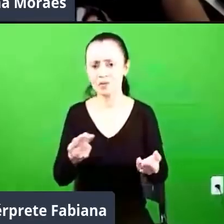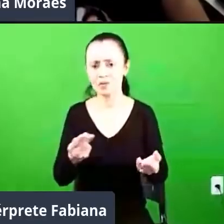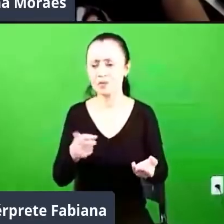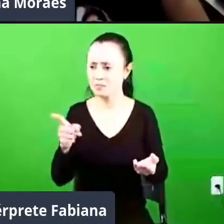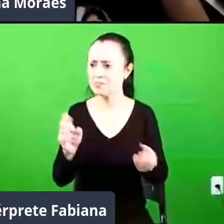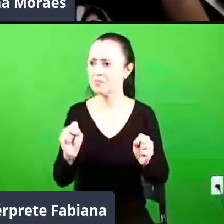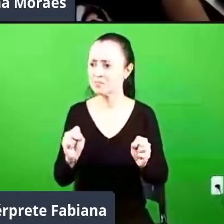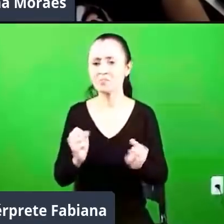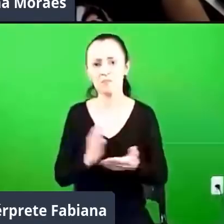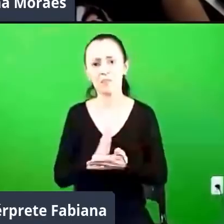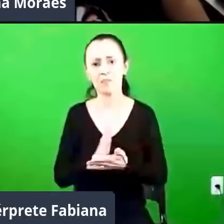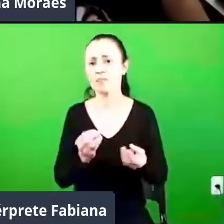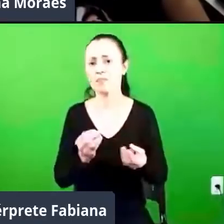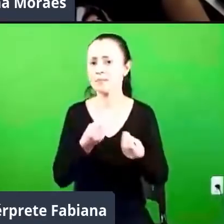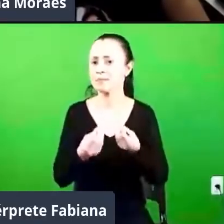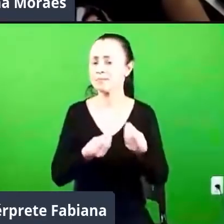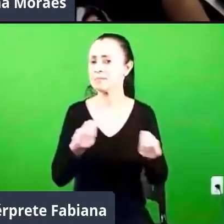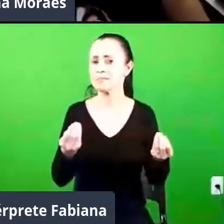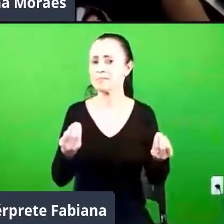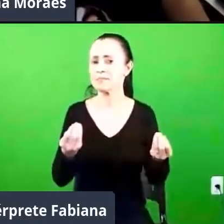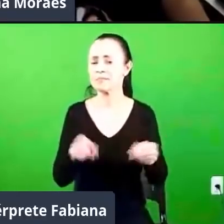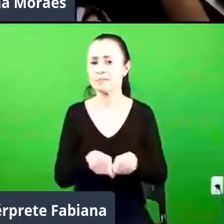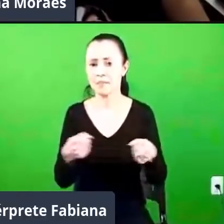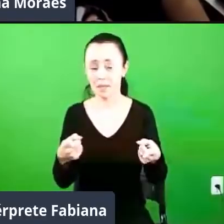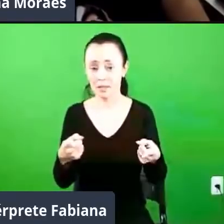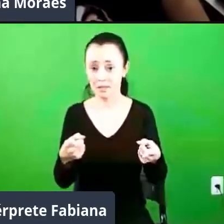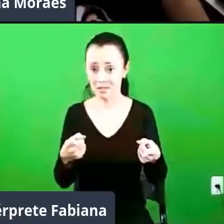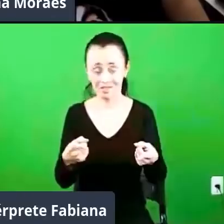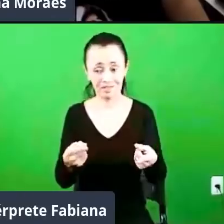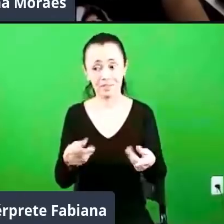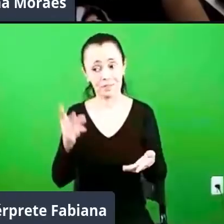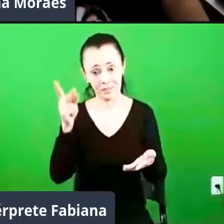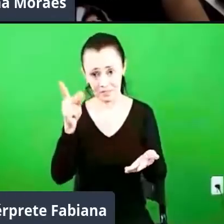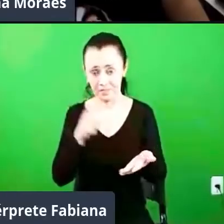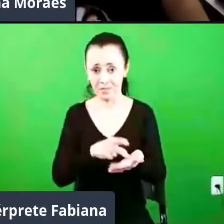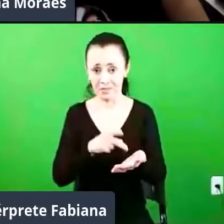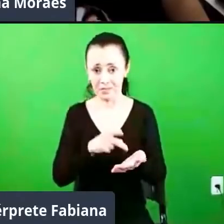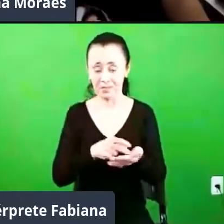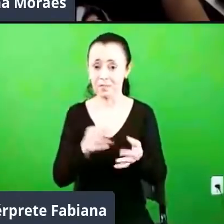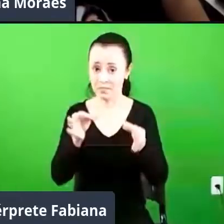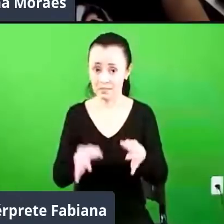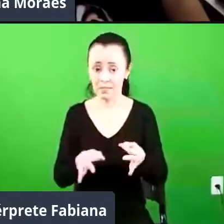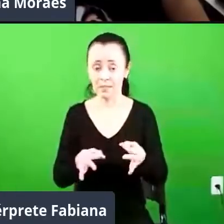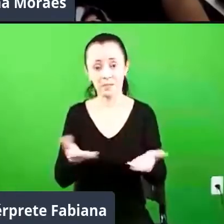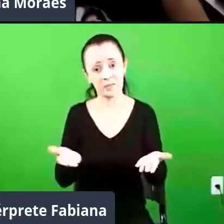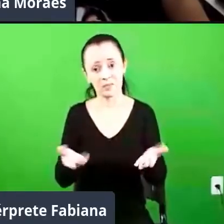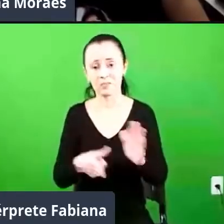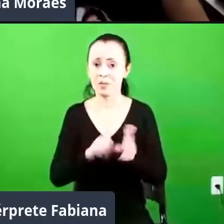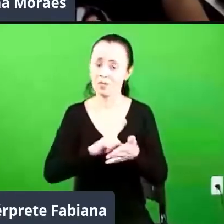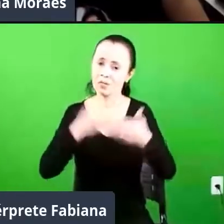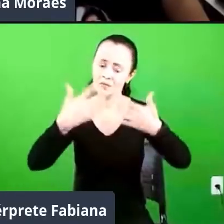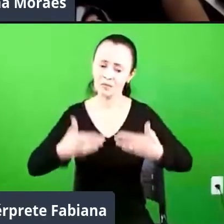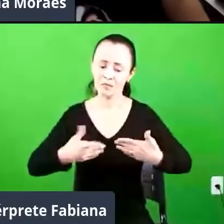faço é justo? Não sei. E o que eu coloquei também na minha fala no início, né, Adriana? Nós temos que pensar, acho que a escola,